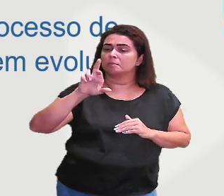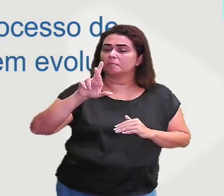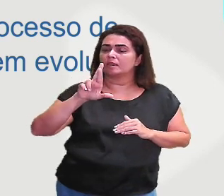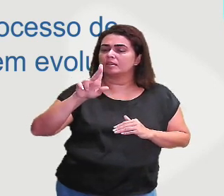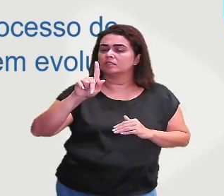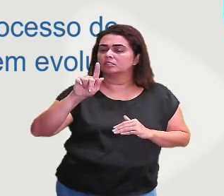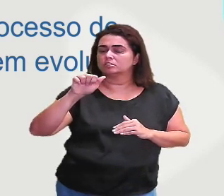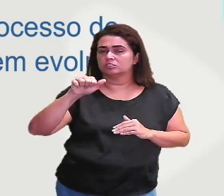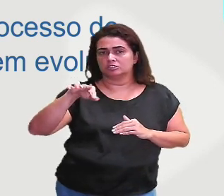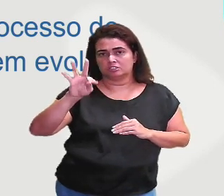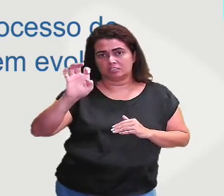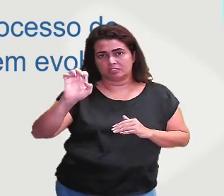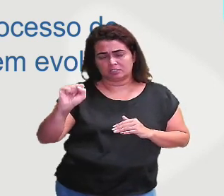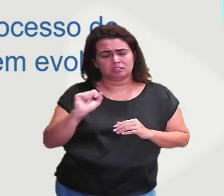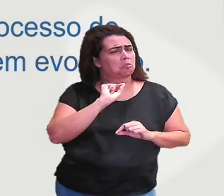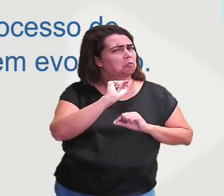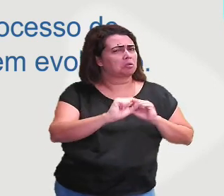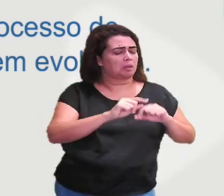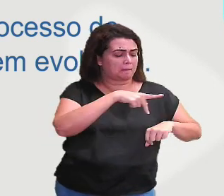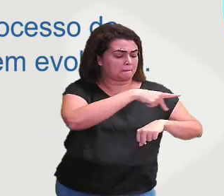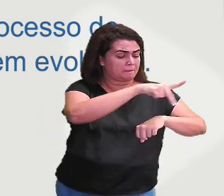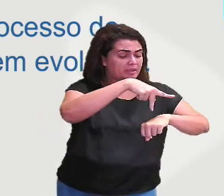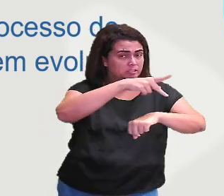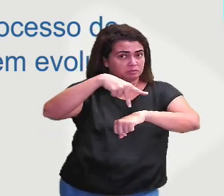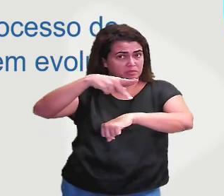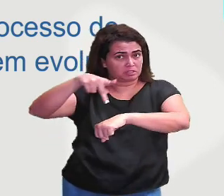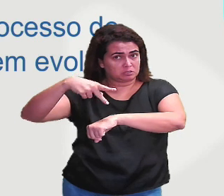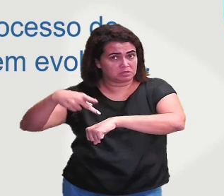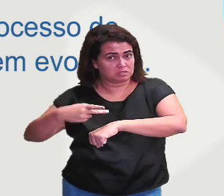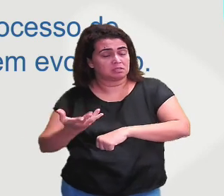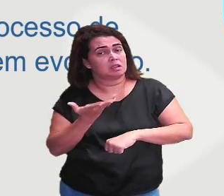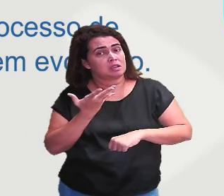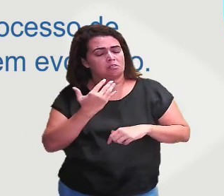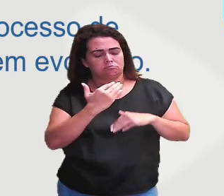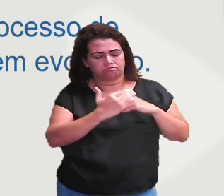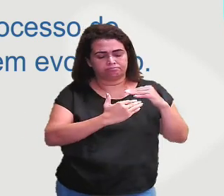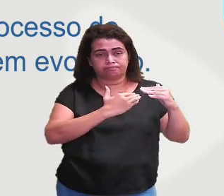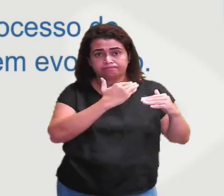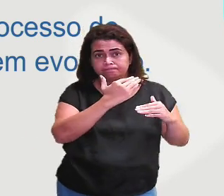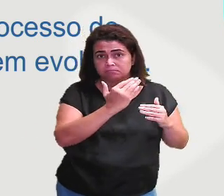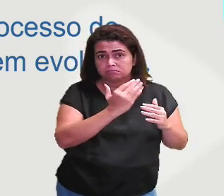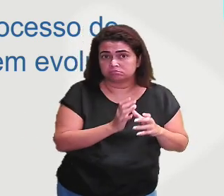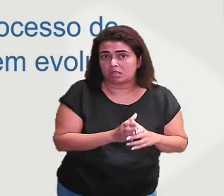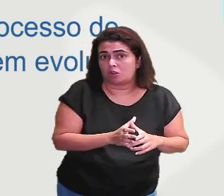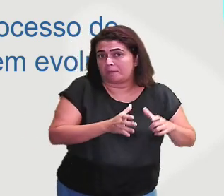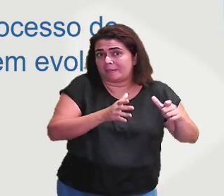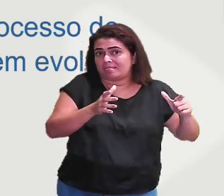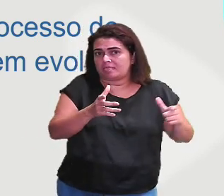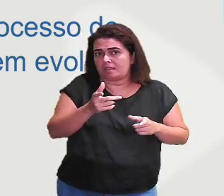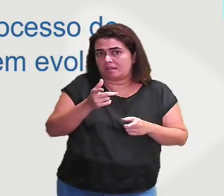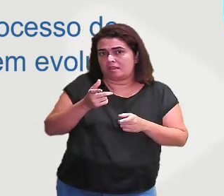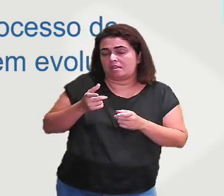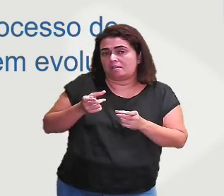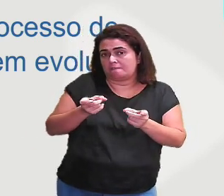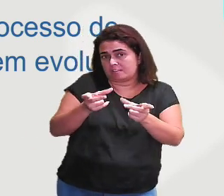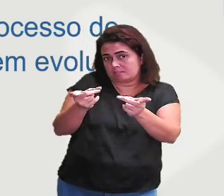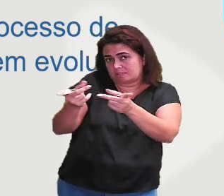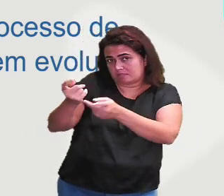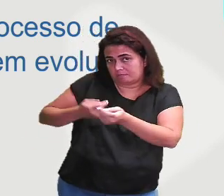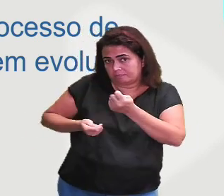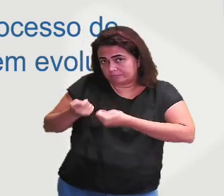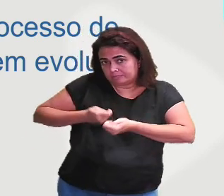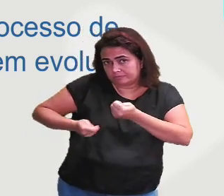grande potencial e buscam reordenar-se em vários aspectos, como no mercado e na política, além de apresentarem uma alta taxa de